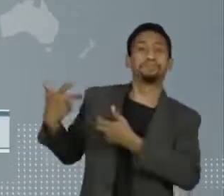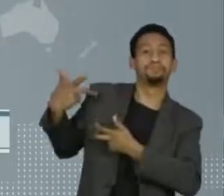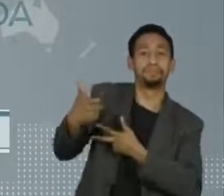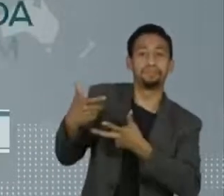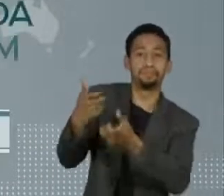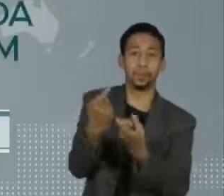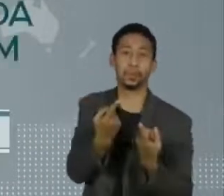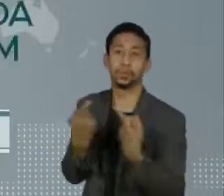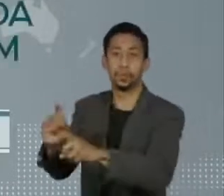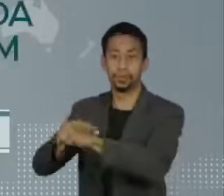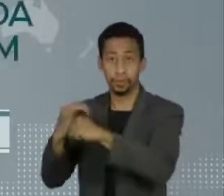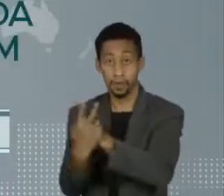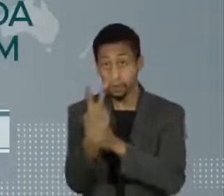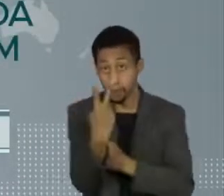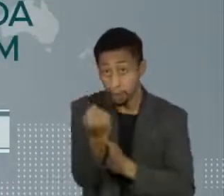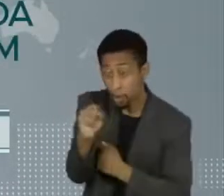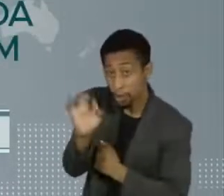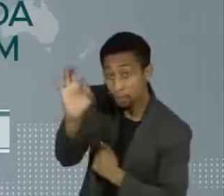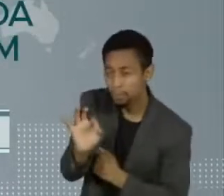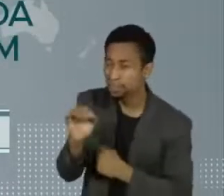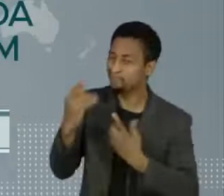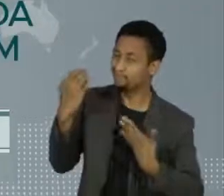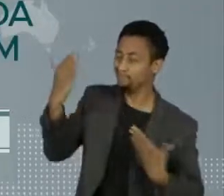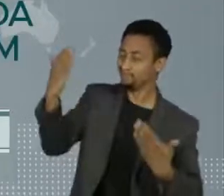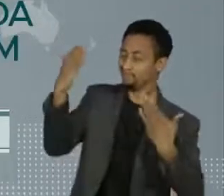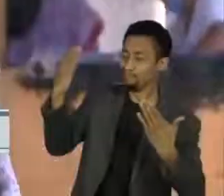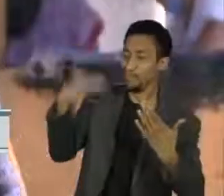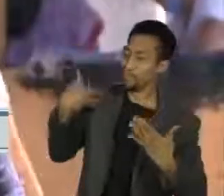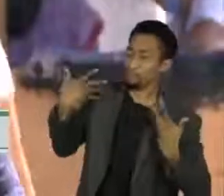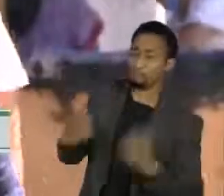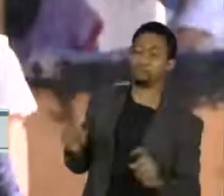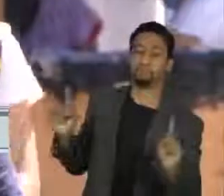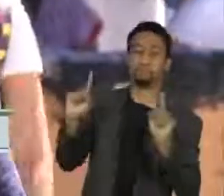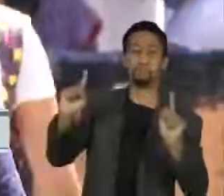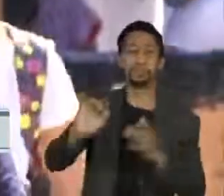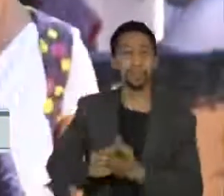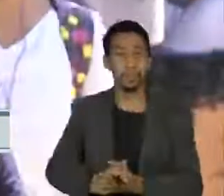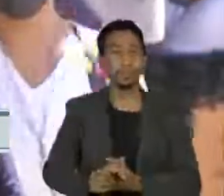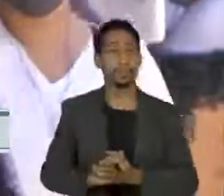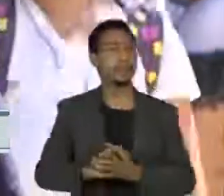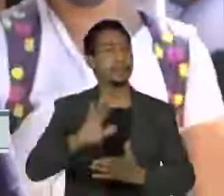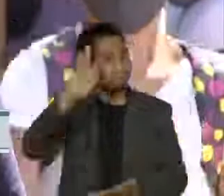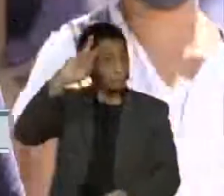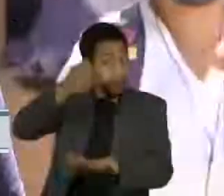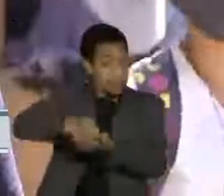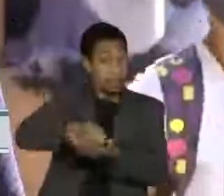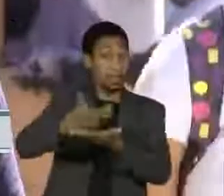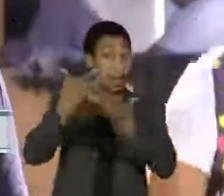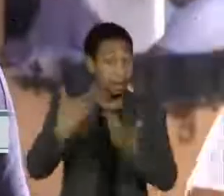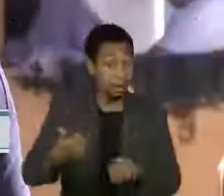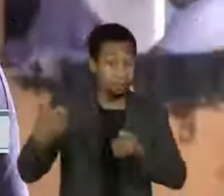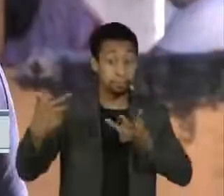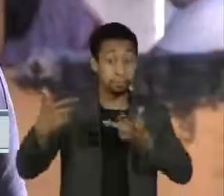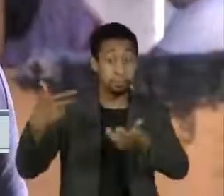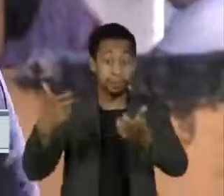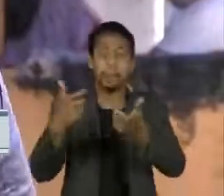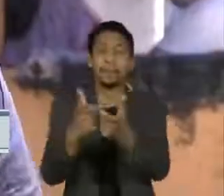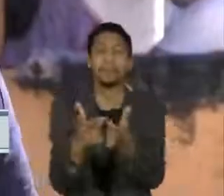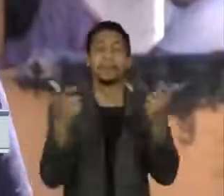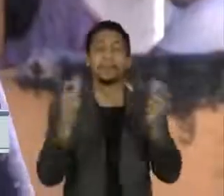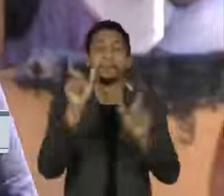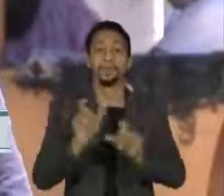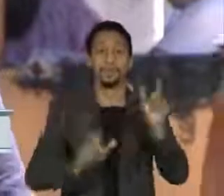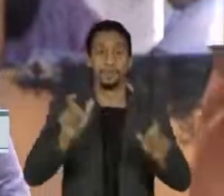Covid-19. 28% ficariam em dúvida ou não tomariam. No mundo, a decisão de se vacinar é registrada na maior parte da